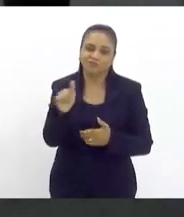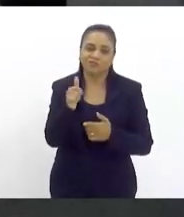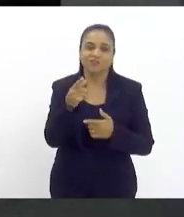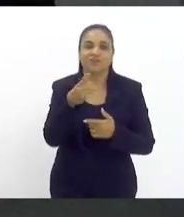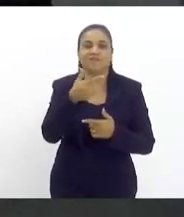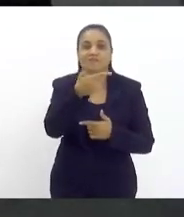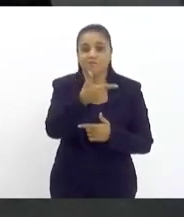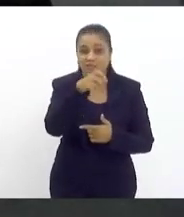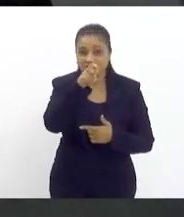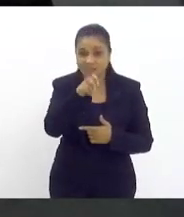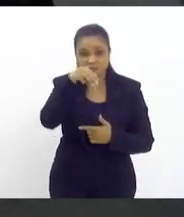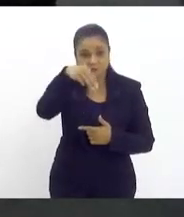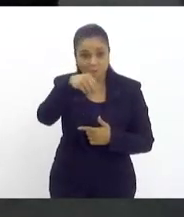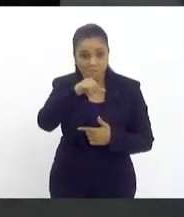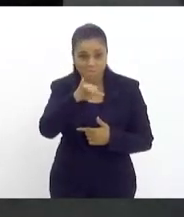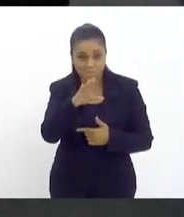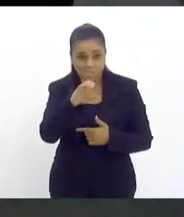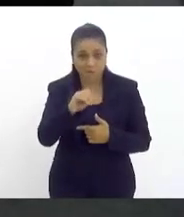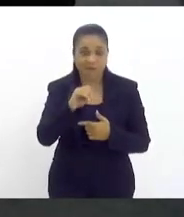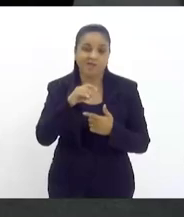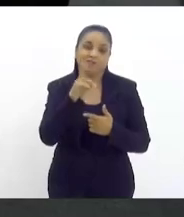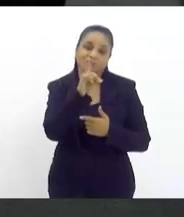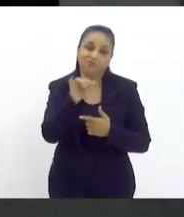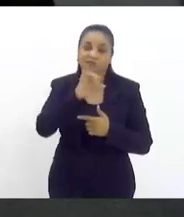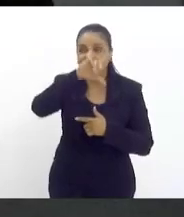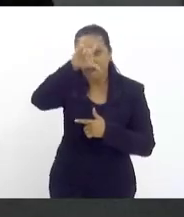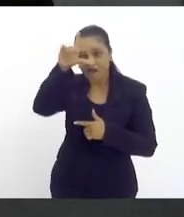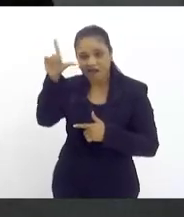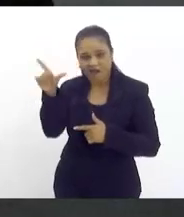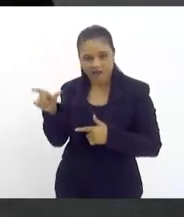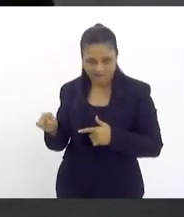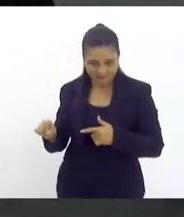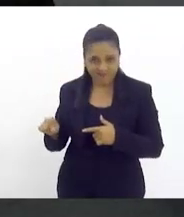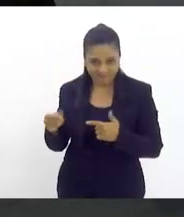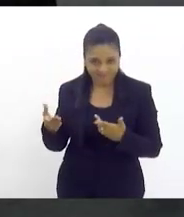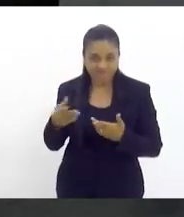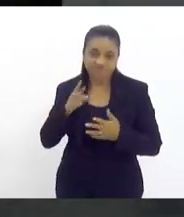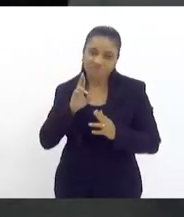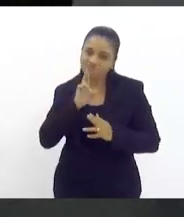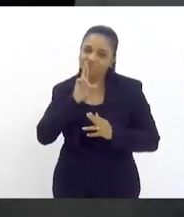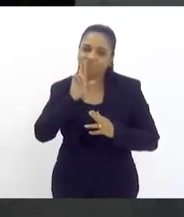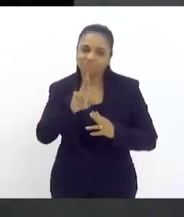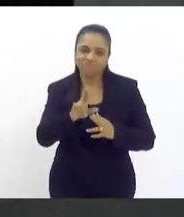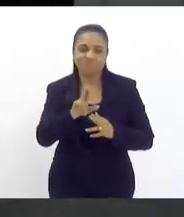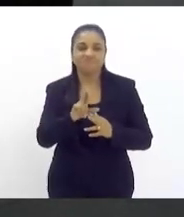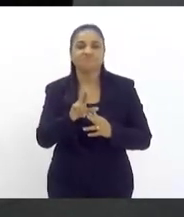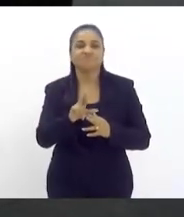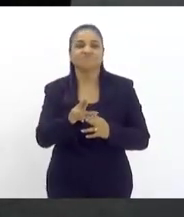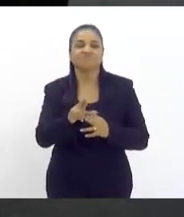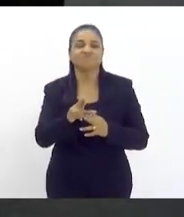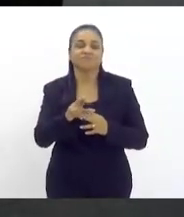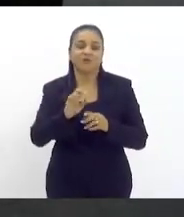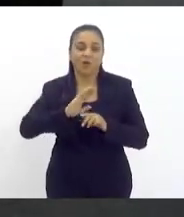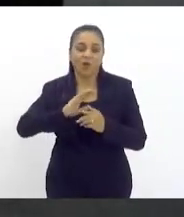de África, a gente também tem o dia como resposta histórica contra o racismo no futebol aprovado por essa